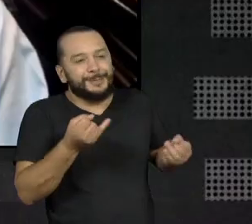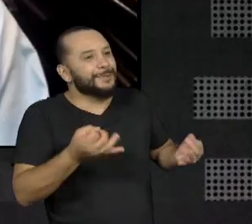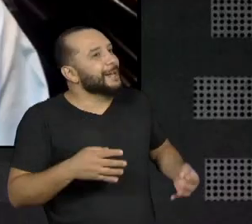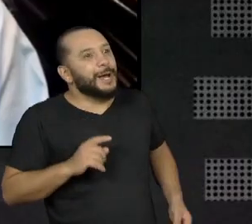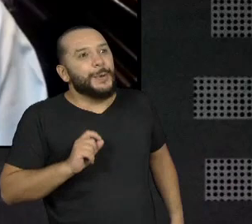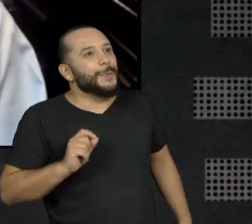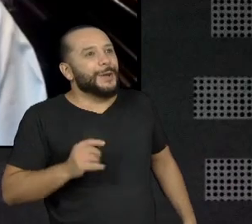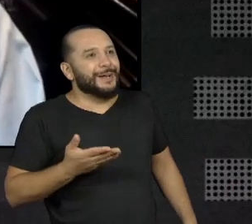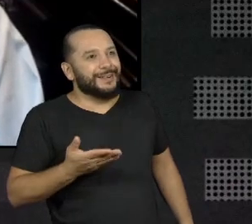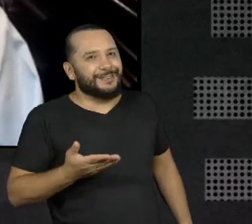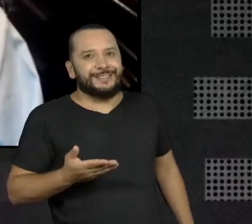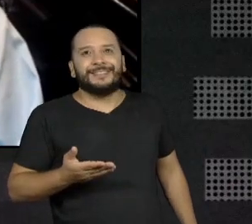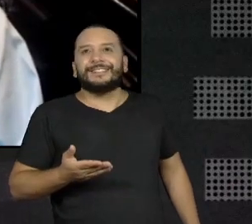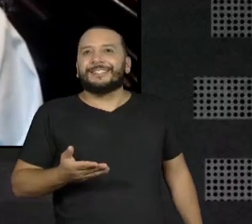Souza? Sniff, sniff.